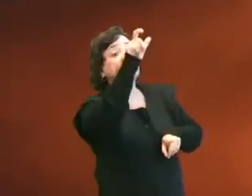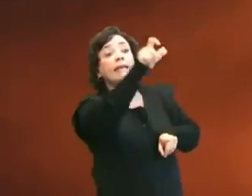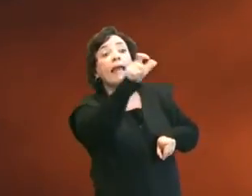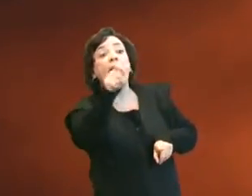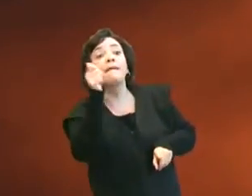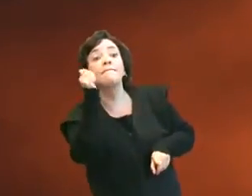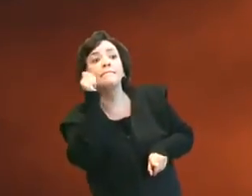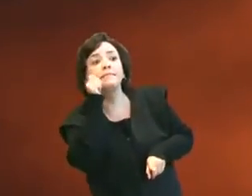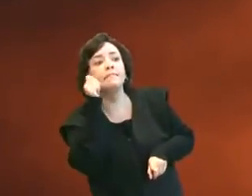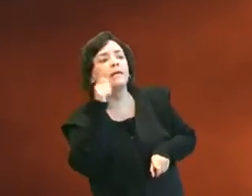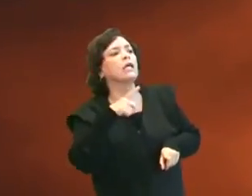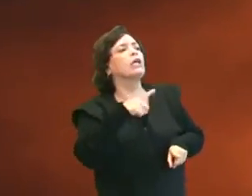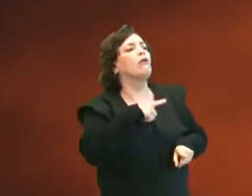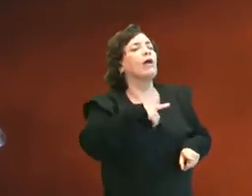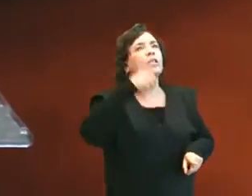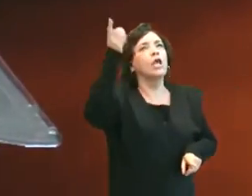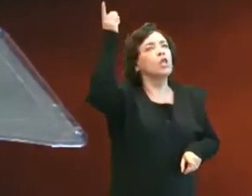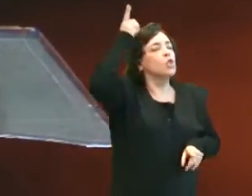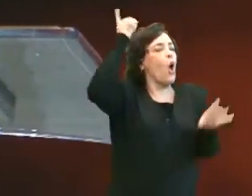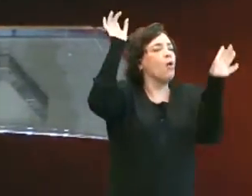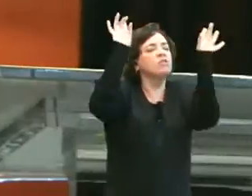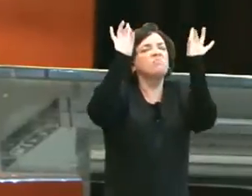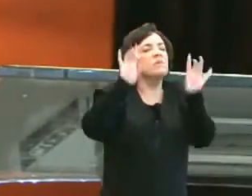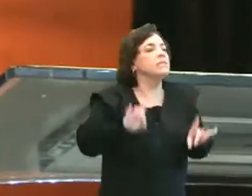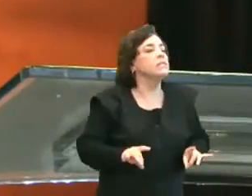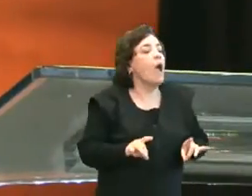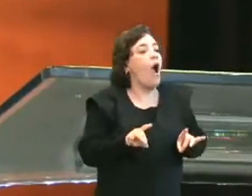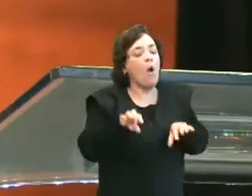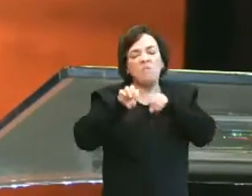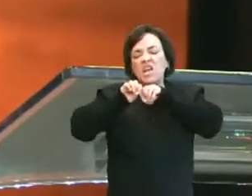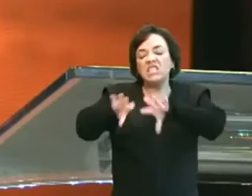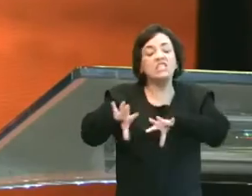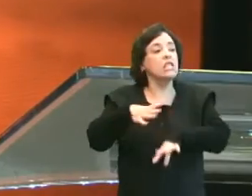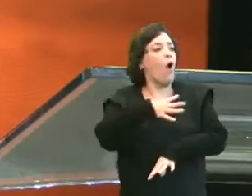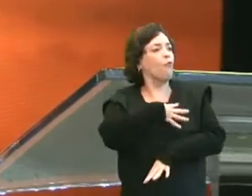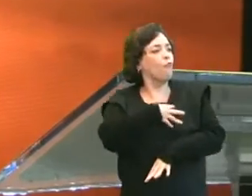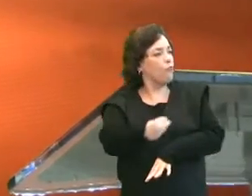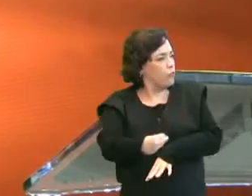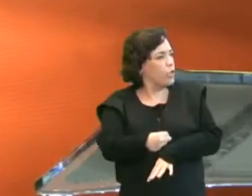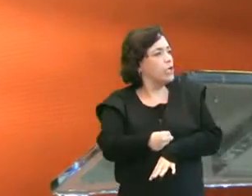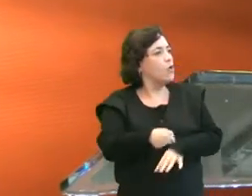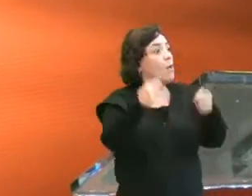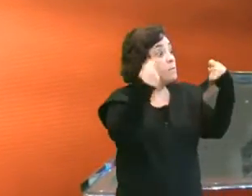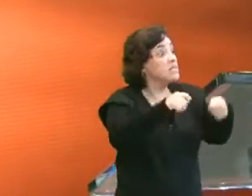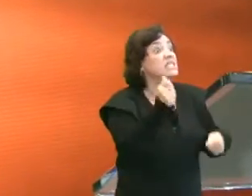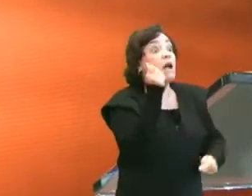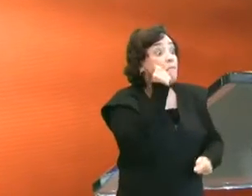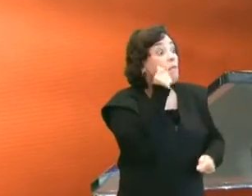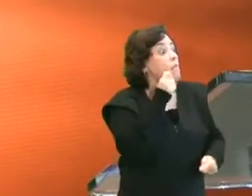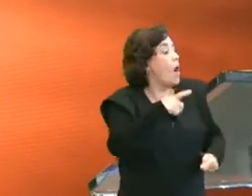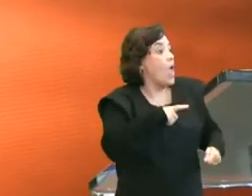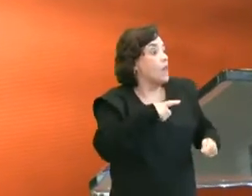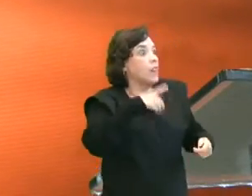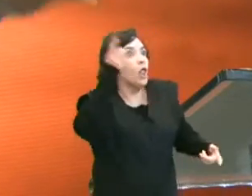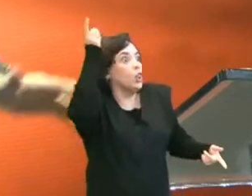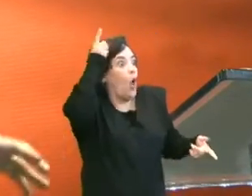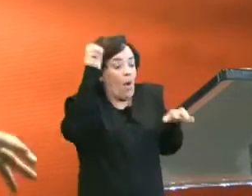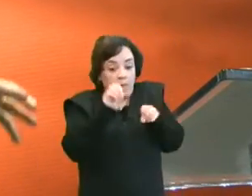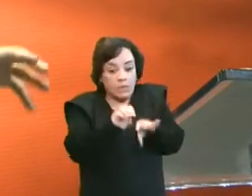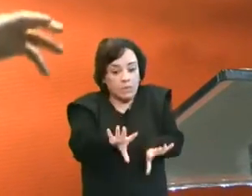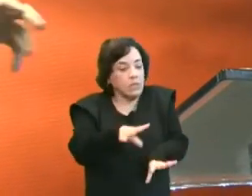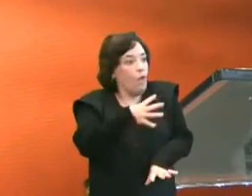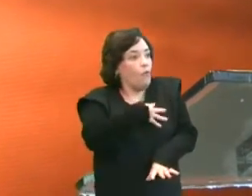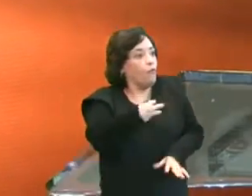uma habilidade especial da parte de Deus para ensinar a palavra, inculcá-la na mente dos seus filhos. Eu vejo a mão